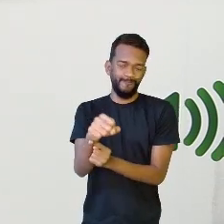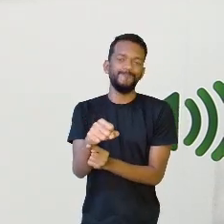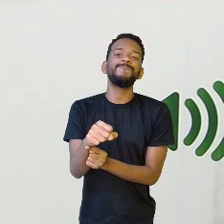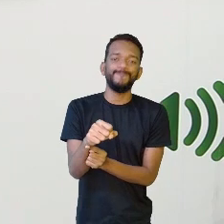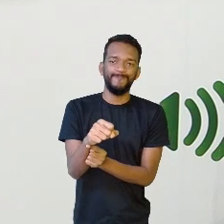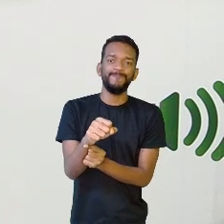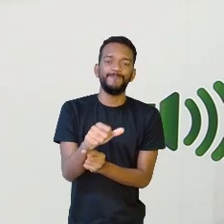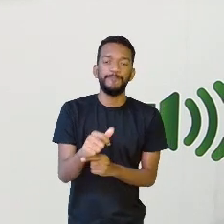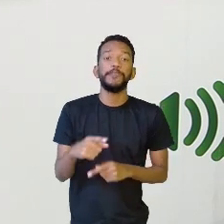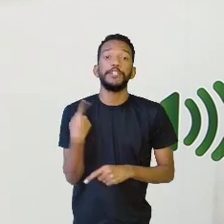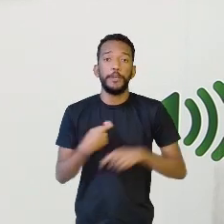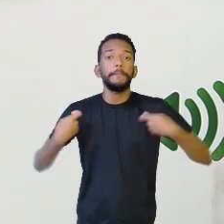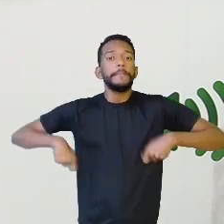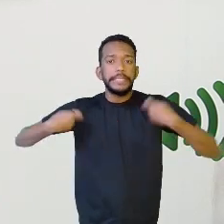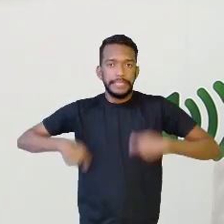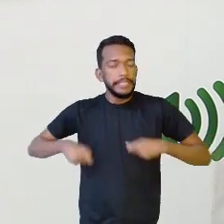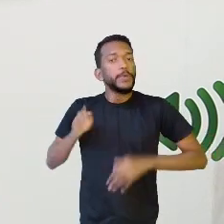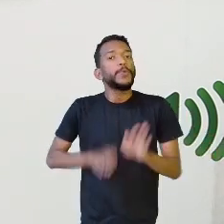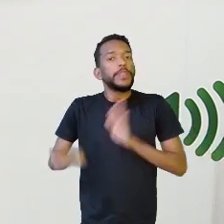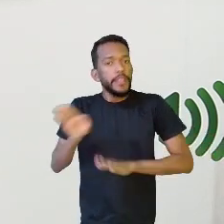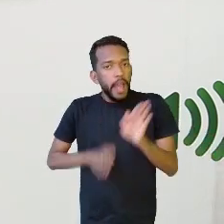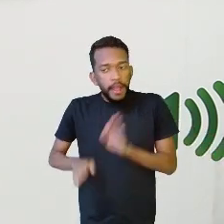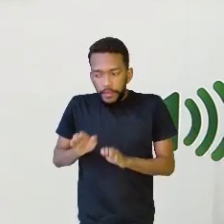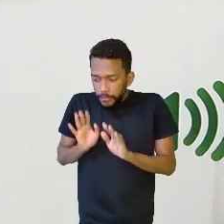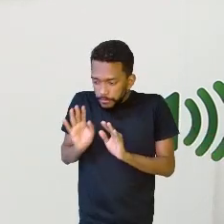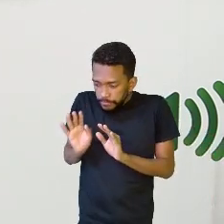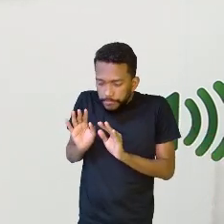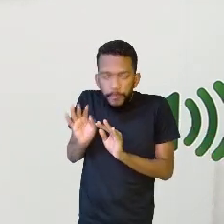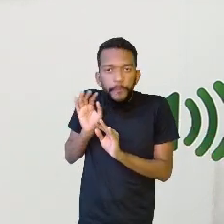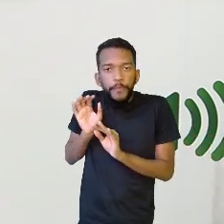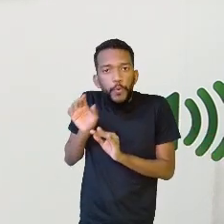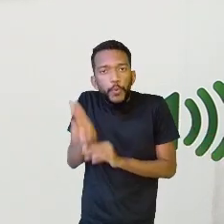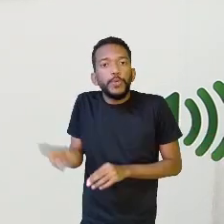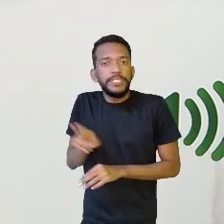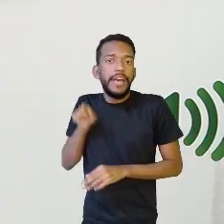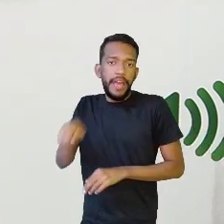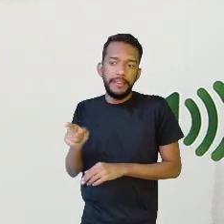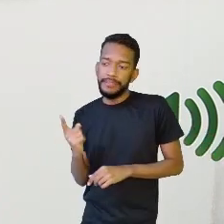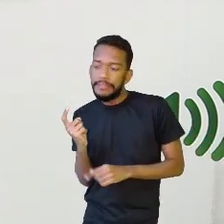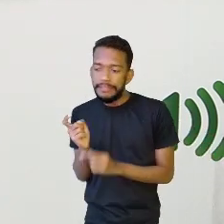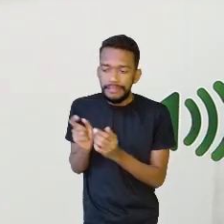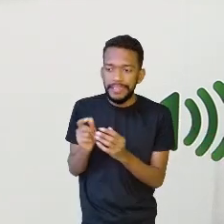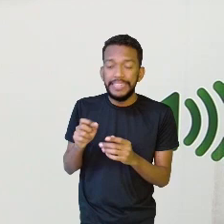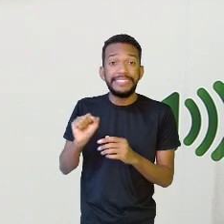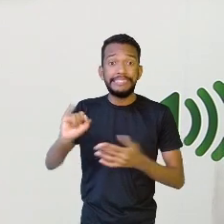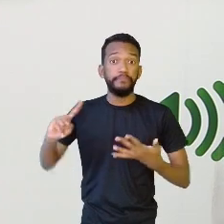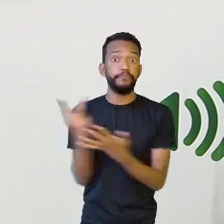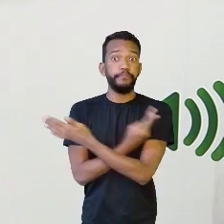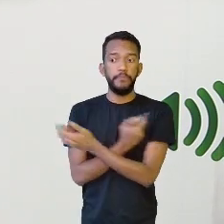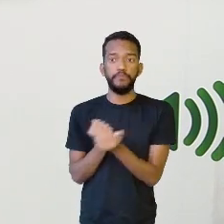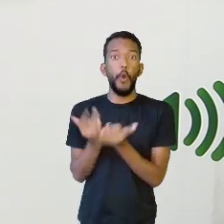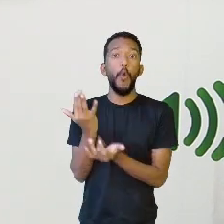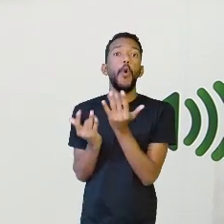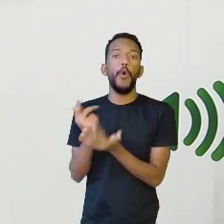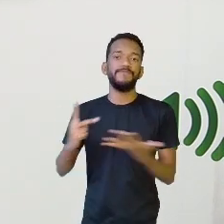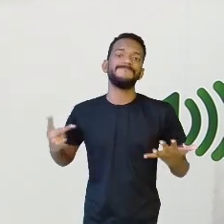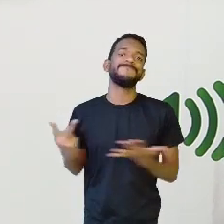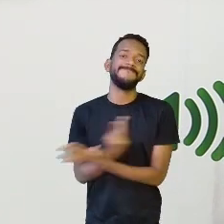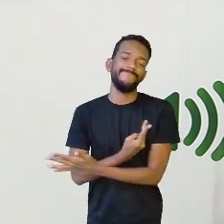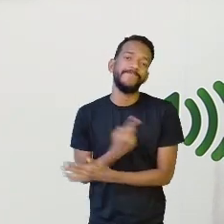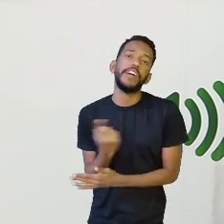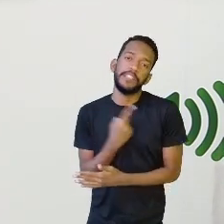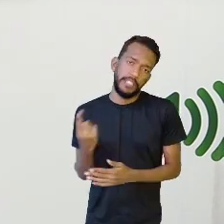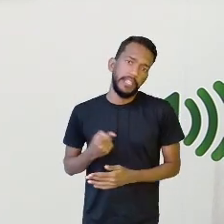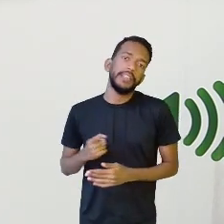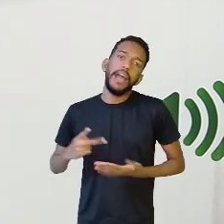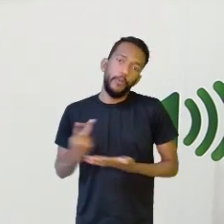ter muito cuidado no manuseio desses combustíveis para que a gente não tenha acidentes. E aí a gente, claro, se machucar,